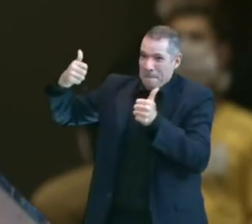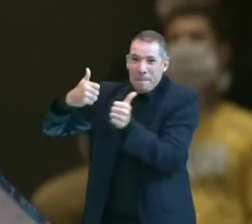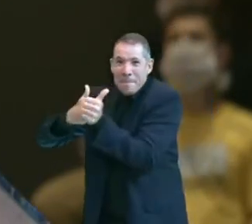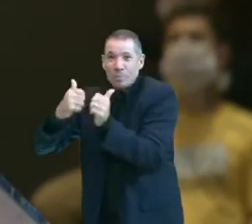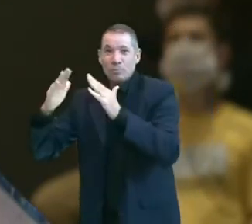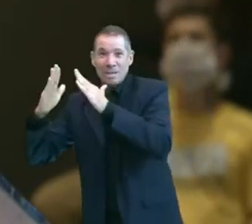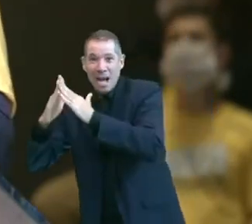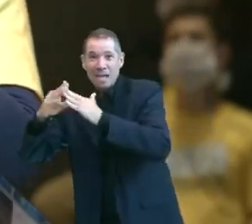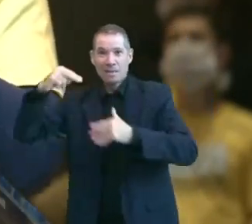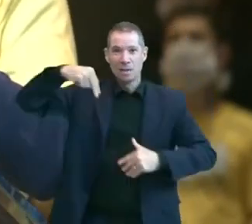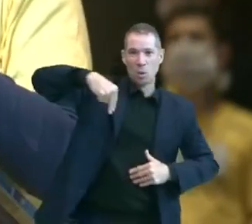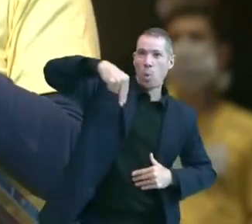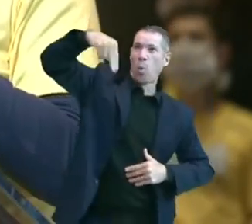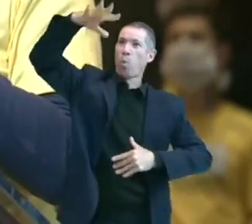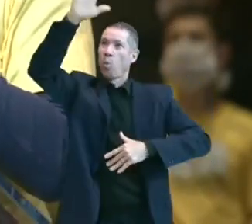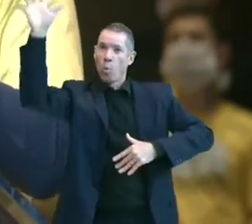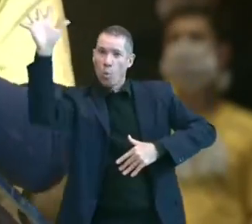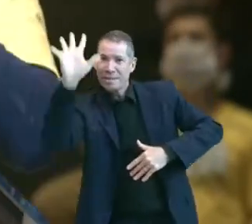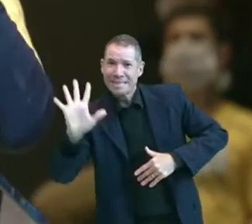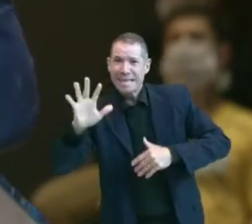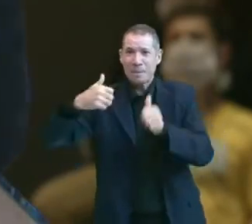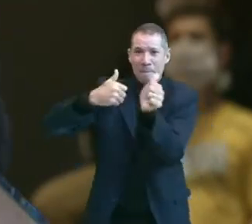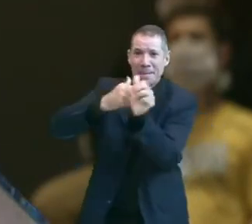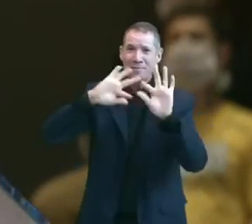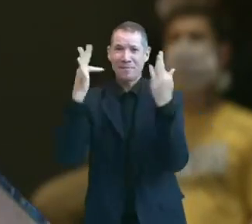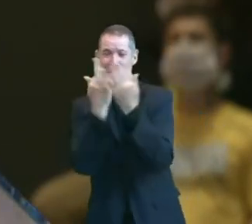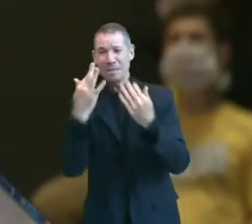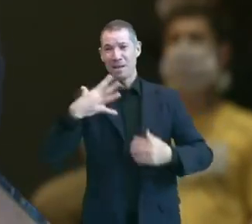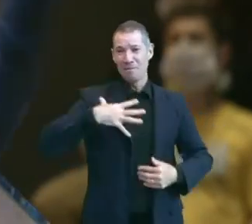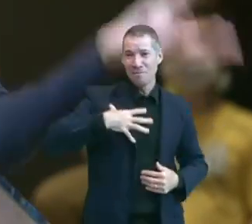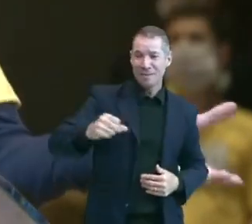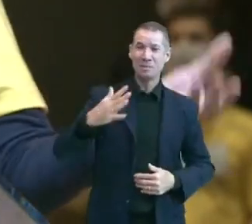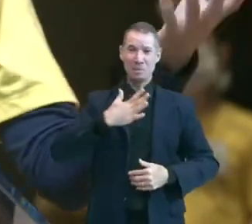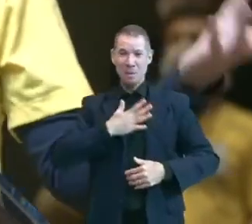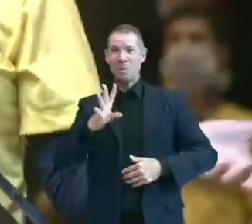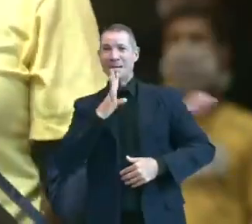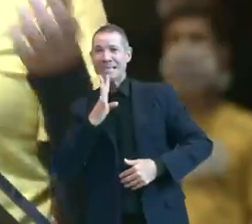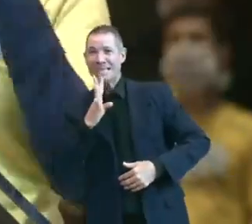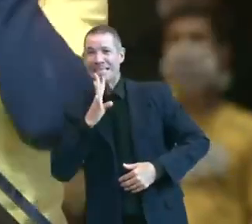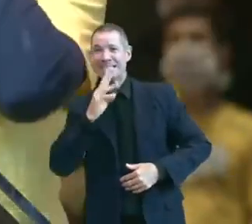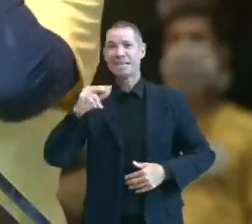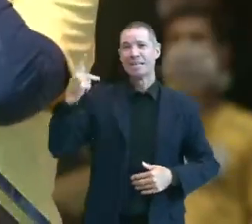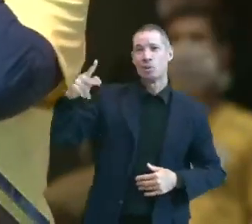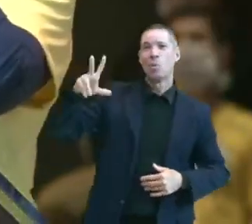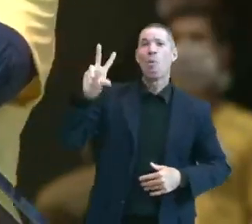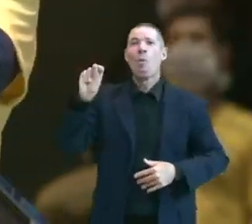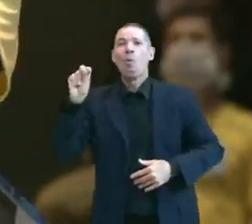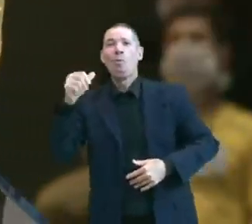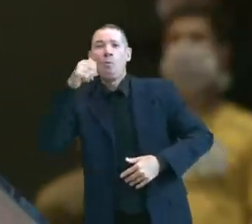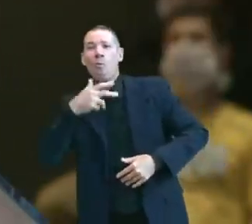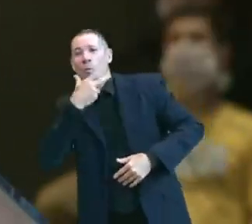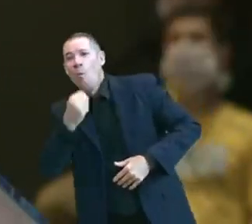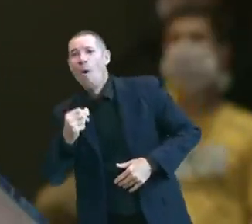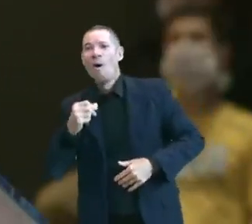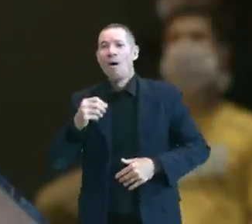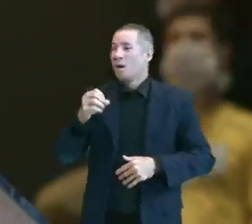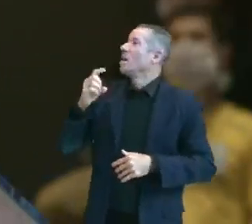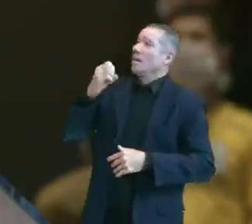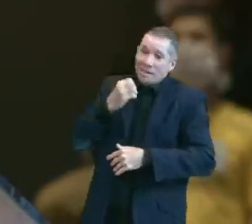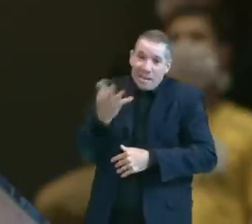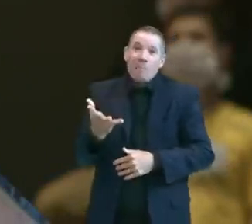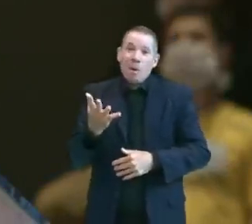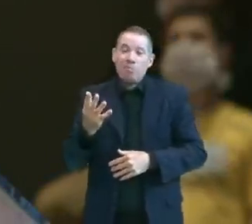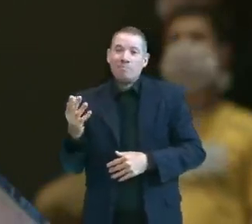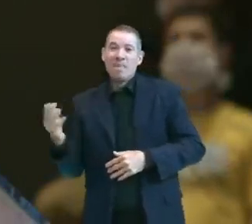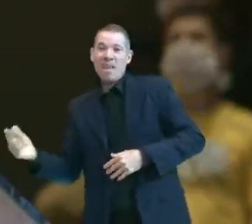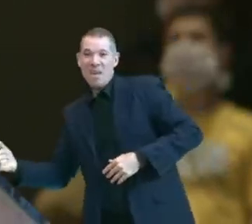para o Nordeste. Eu quero ficar mais próximo da minha família, meus filhos, conhecerem seus avós. E aí Deus disse assim, tá bom,